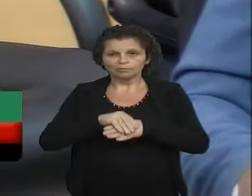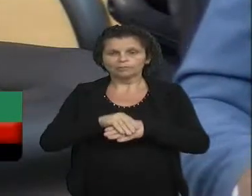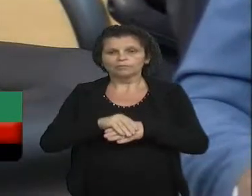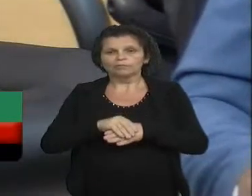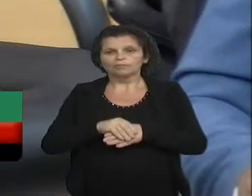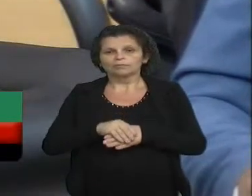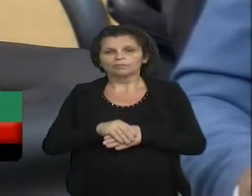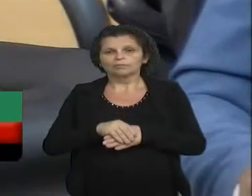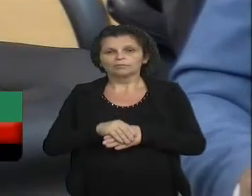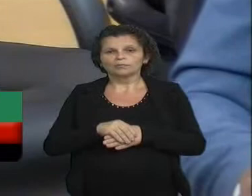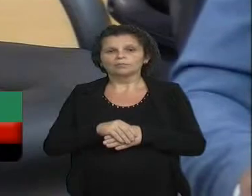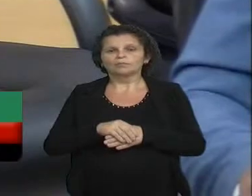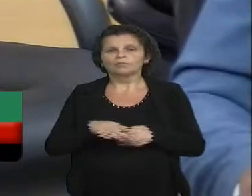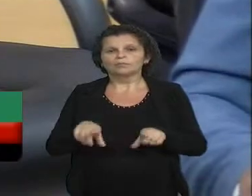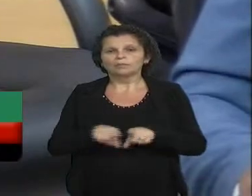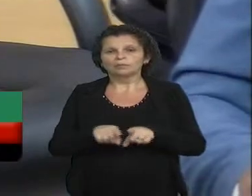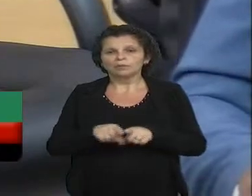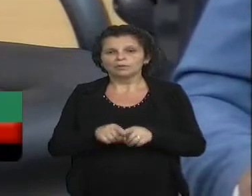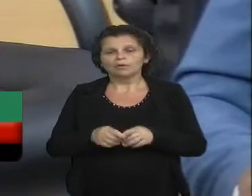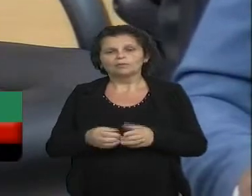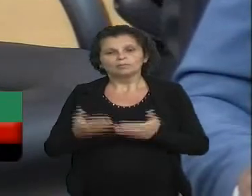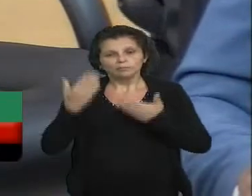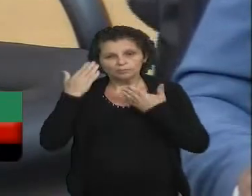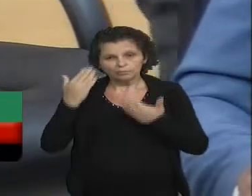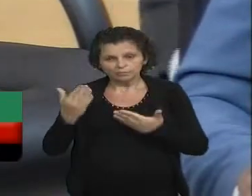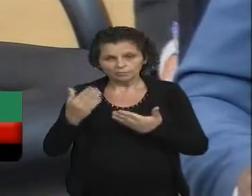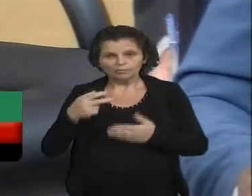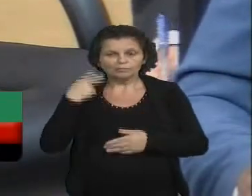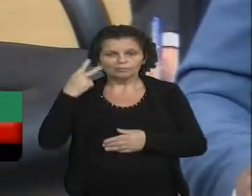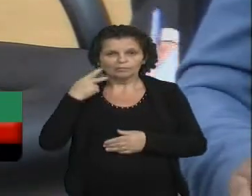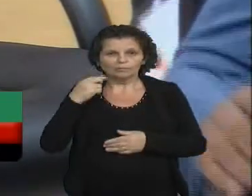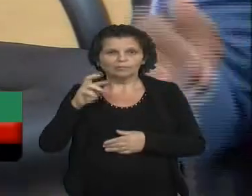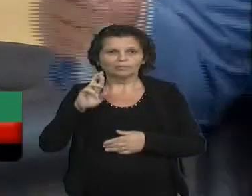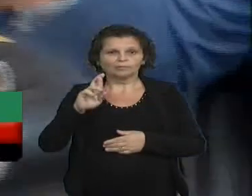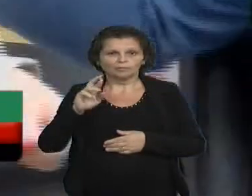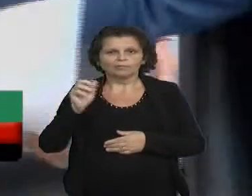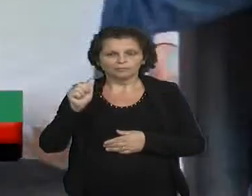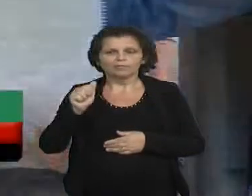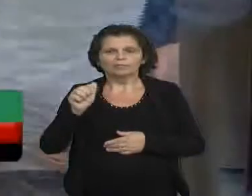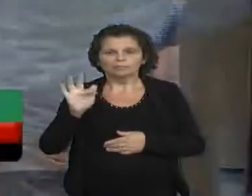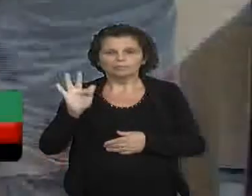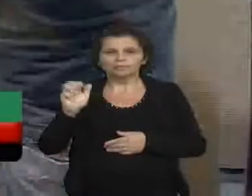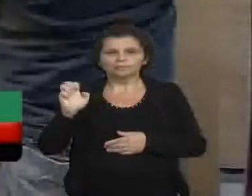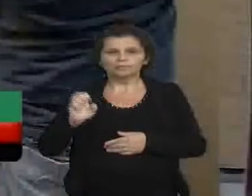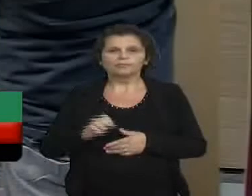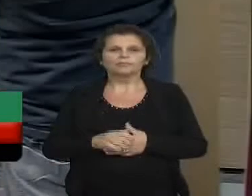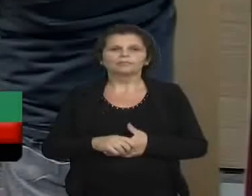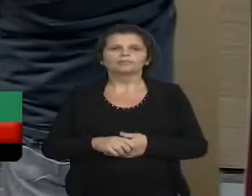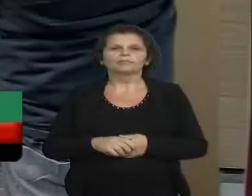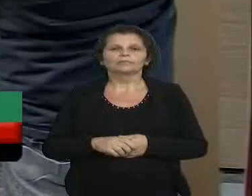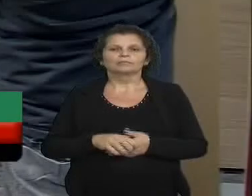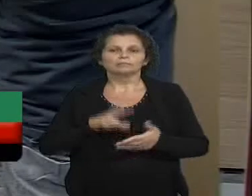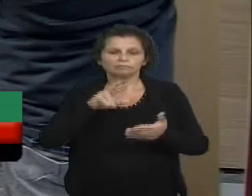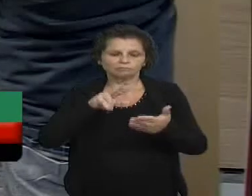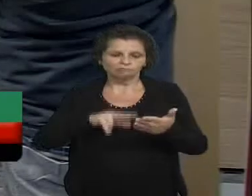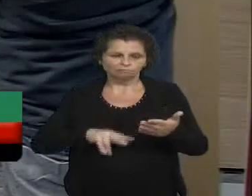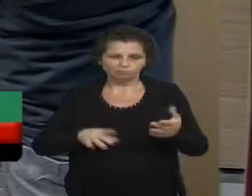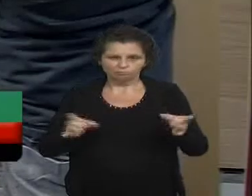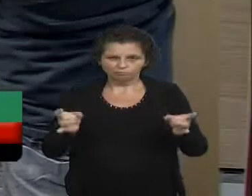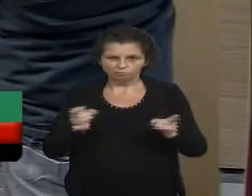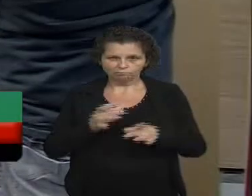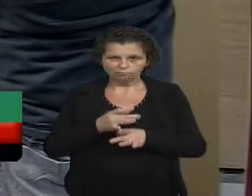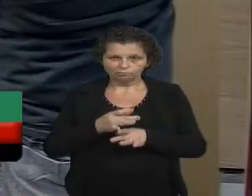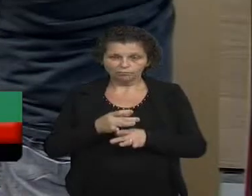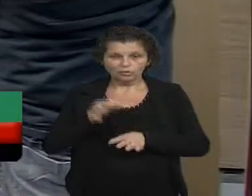protesto de elevada e distinta consideração, vereador Ralf Silva. Feita a leitura